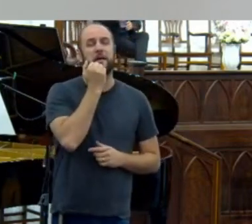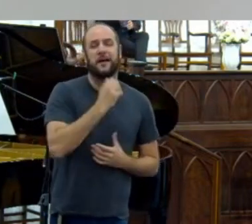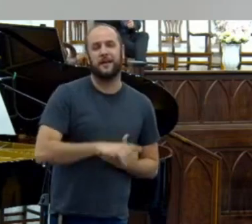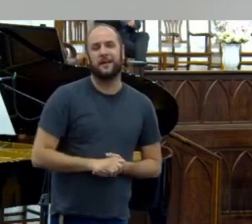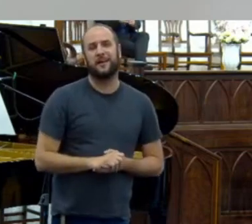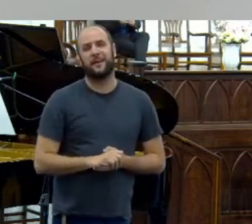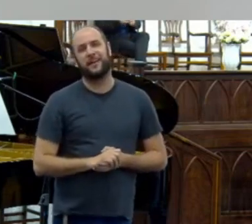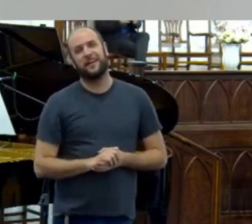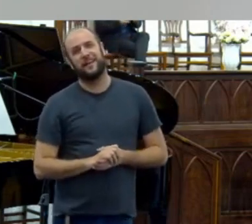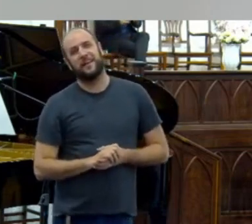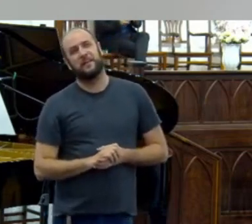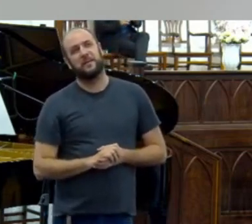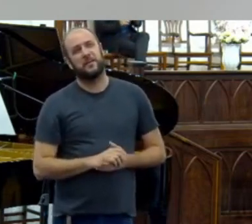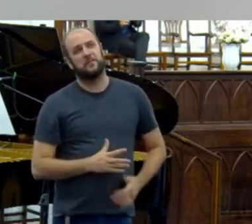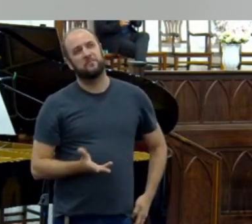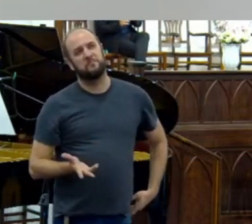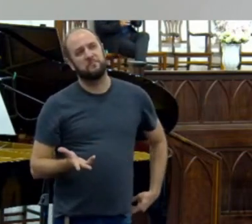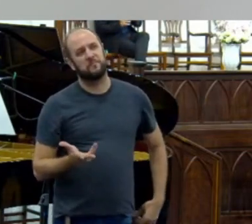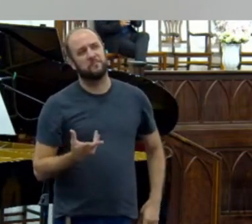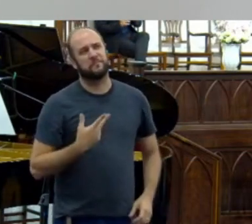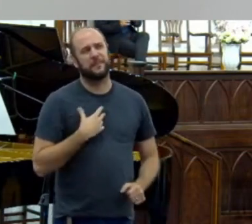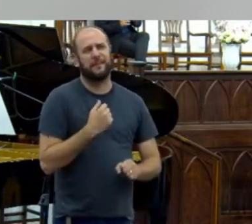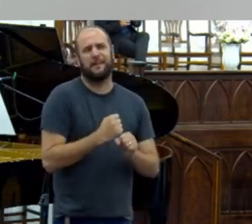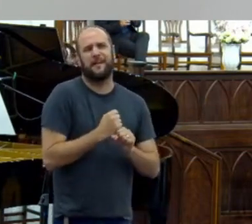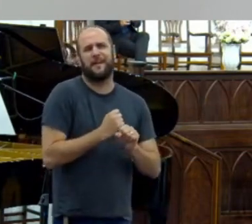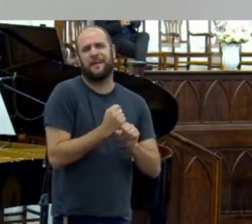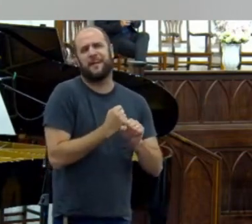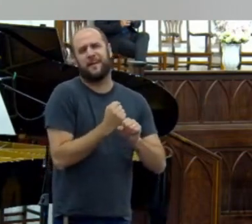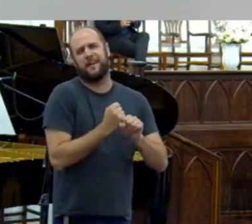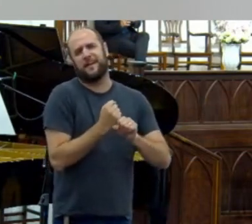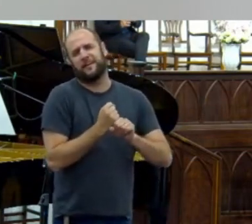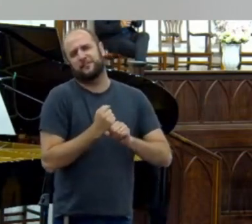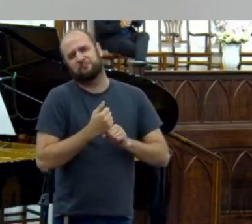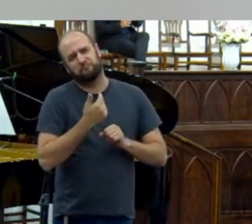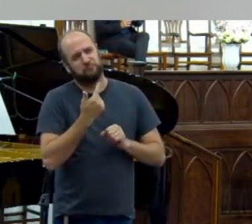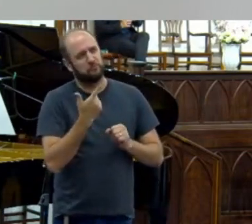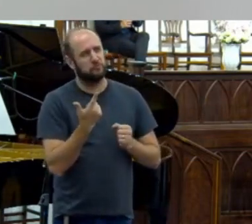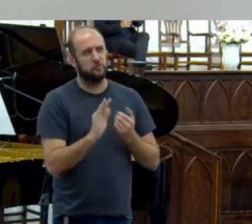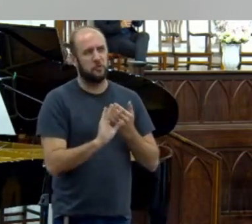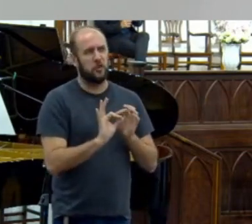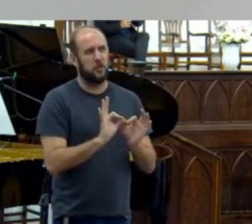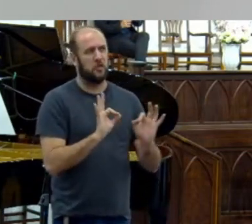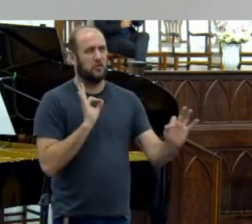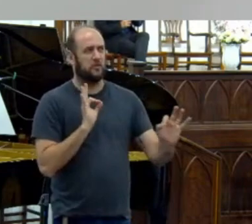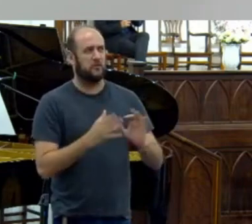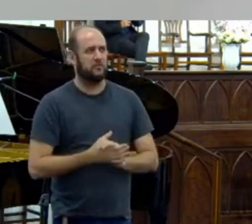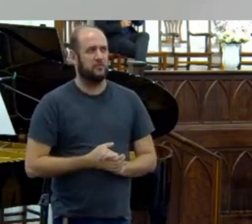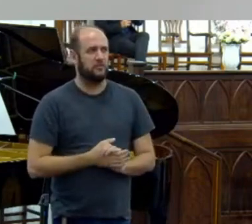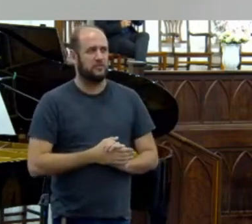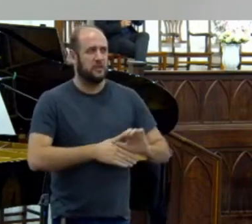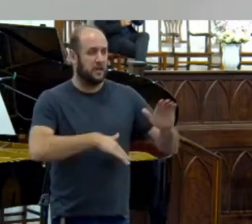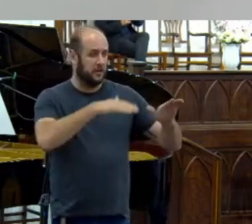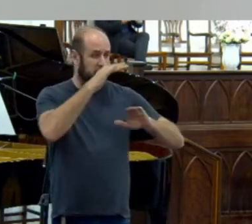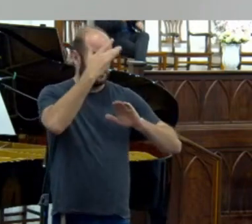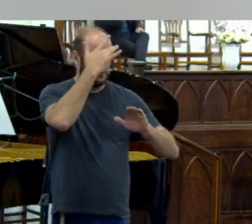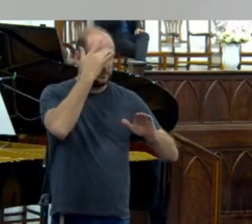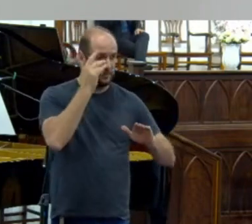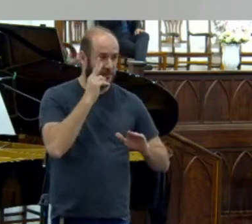E são anos que a gente não passou juntos. E alguns rostos